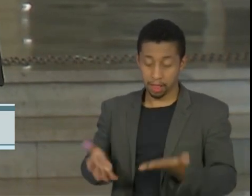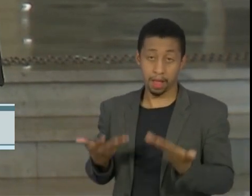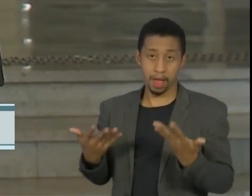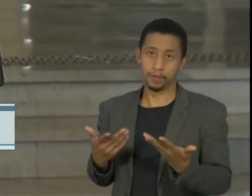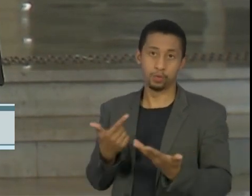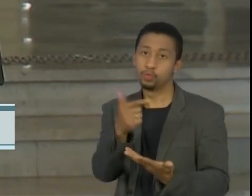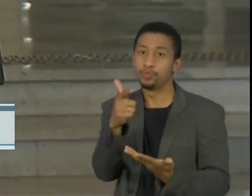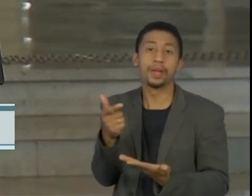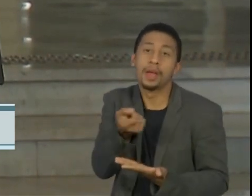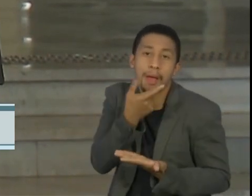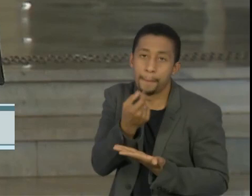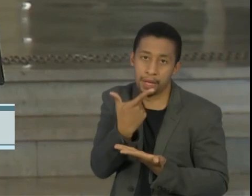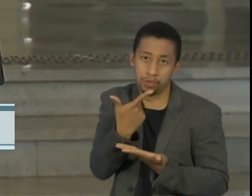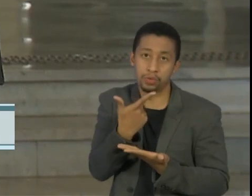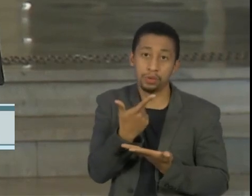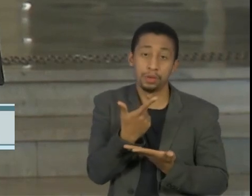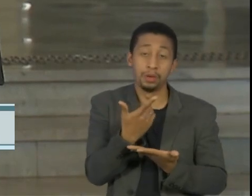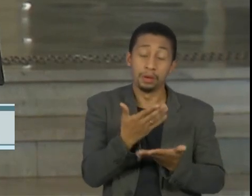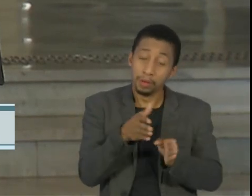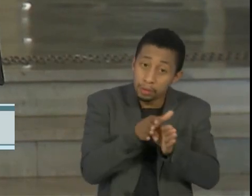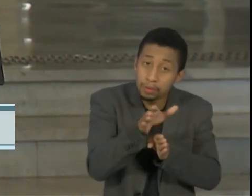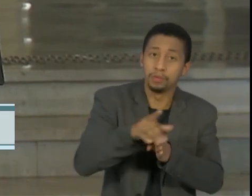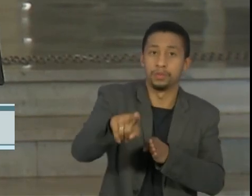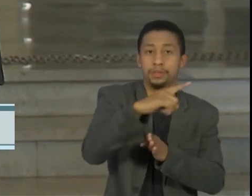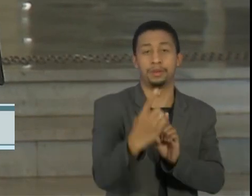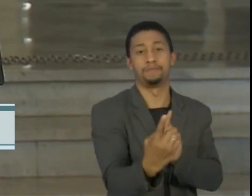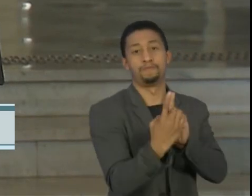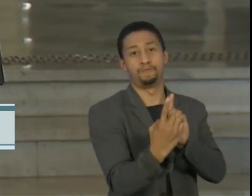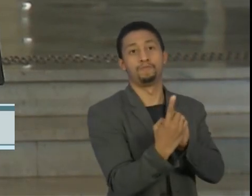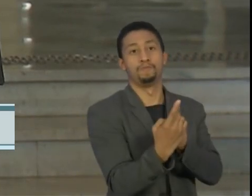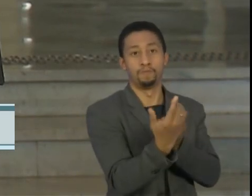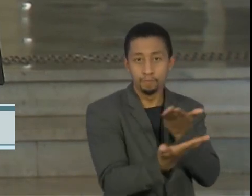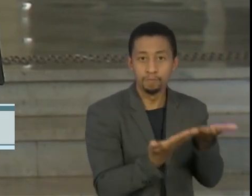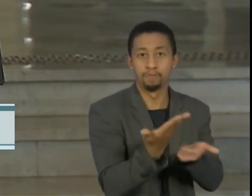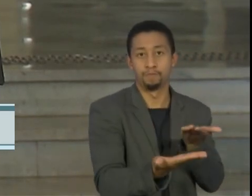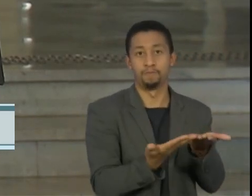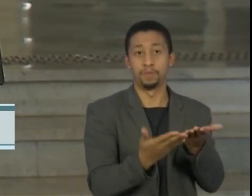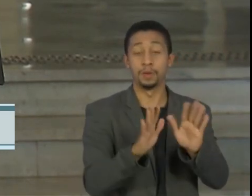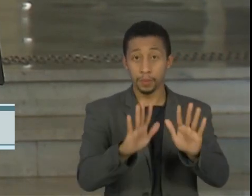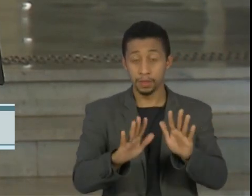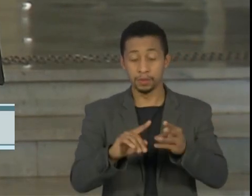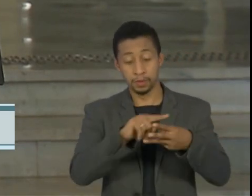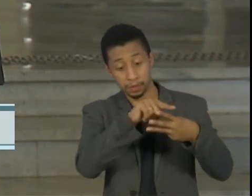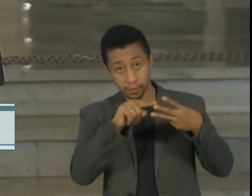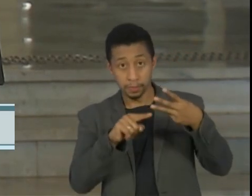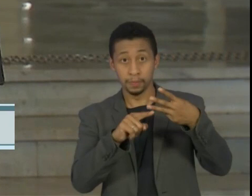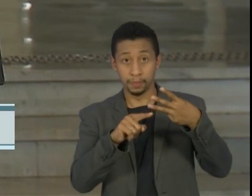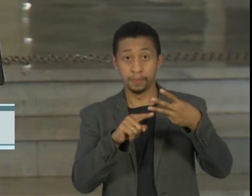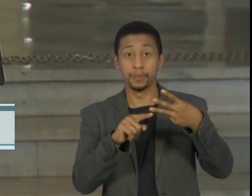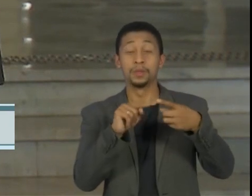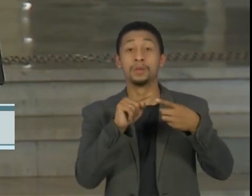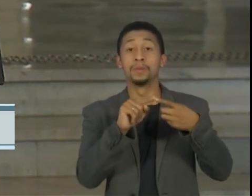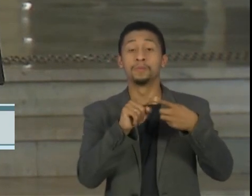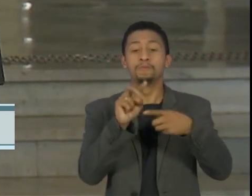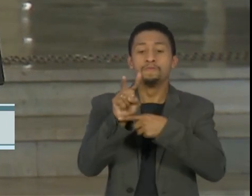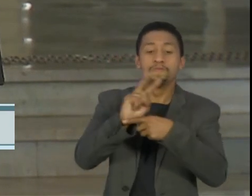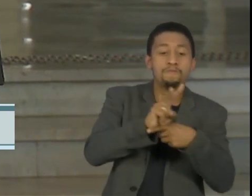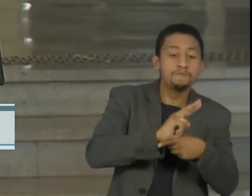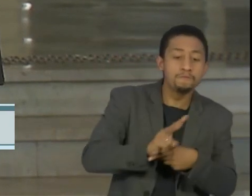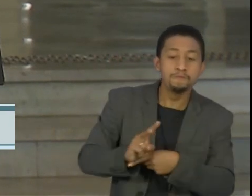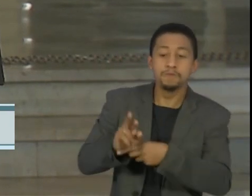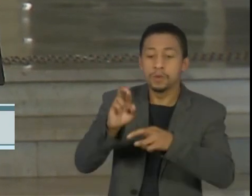os tratamentos de apoio. Agora, eu acho que o sucesso é a combinação de 3 elementos: a vigilância,